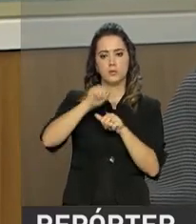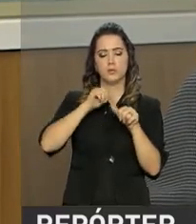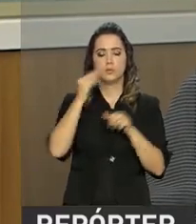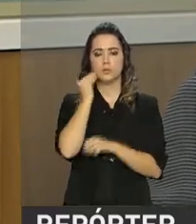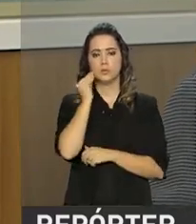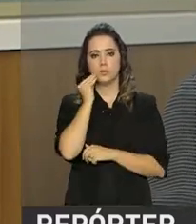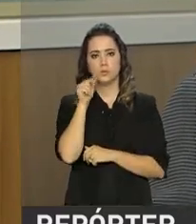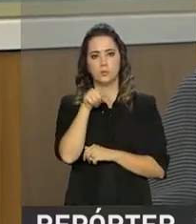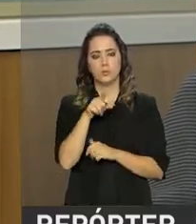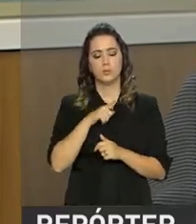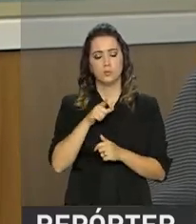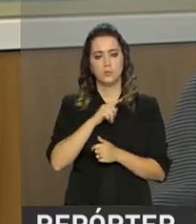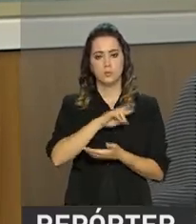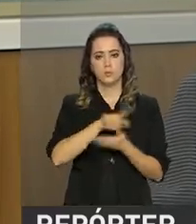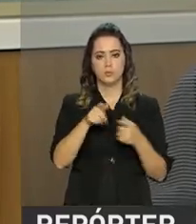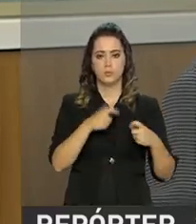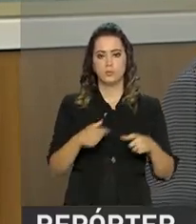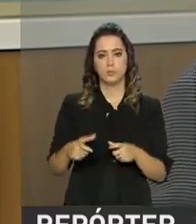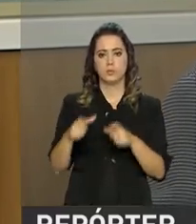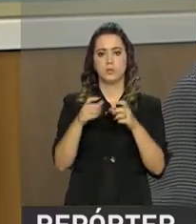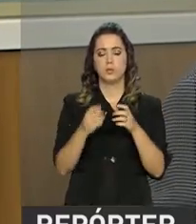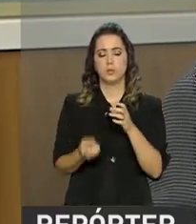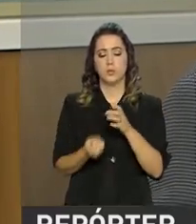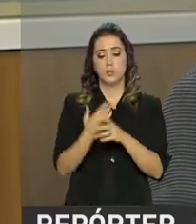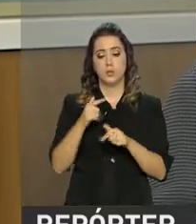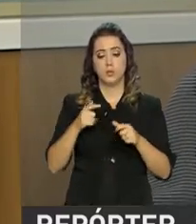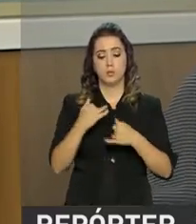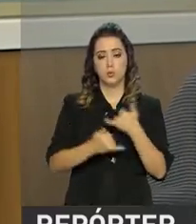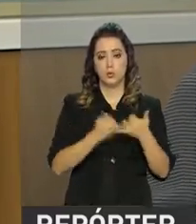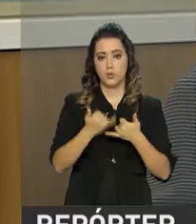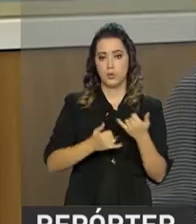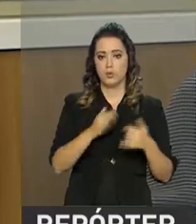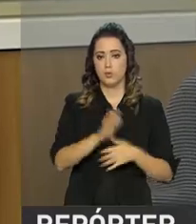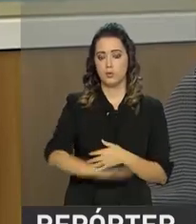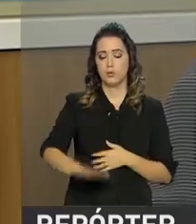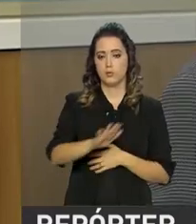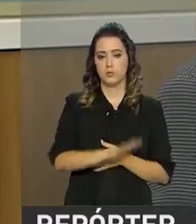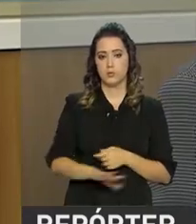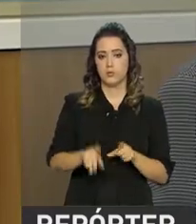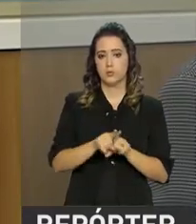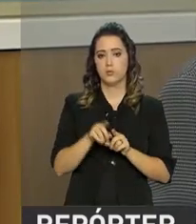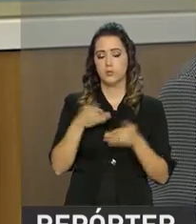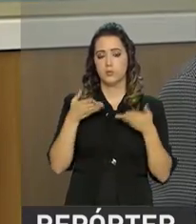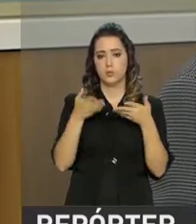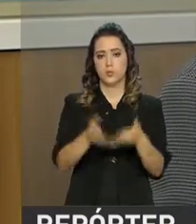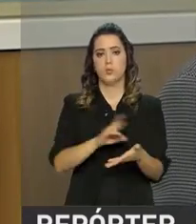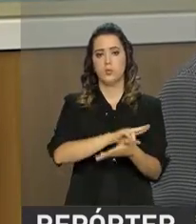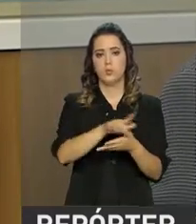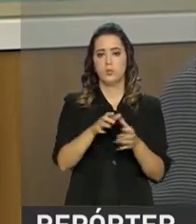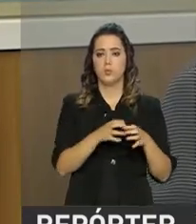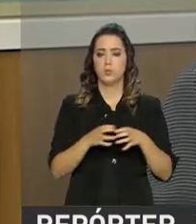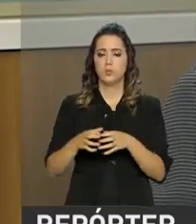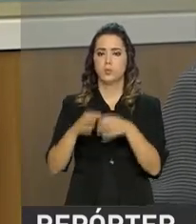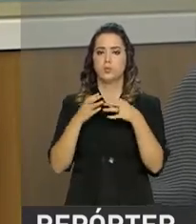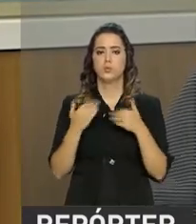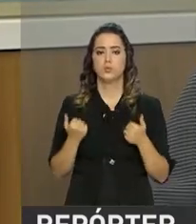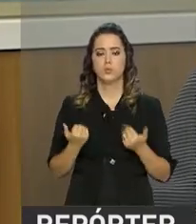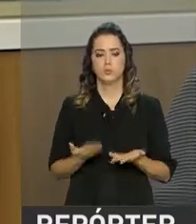experiências vão ter espaço de crianças espaços de nicho também participando do evento